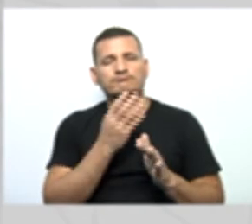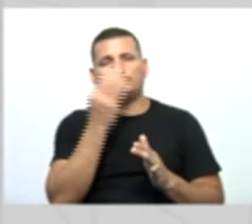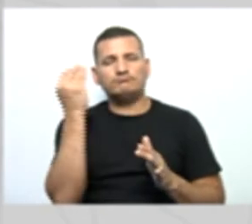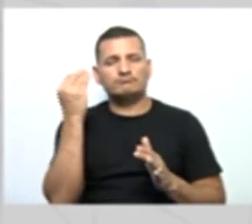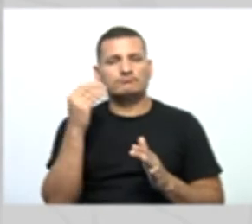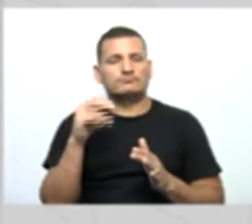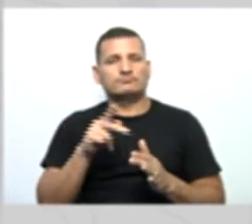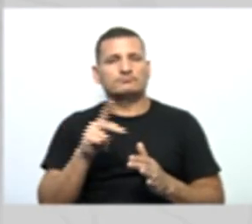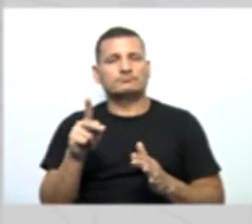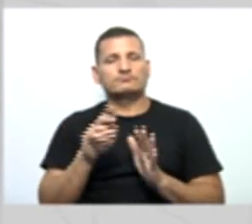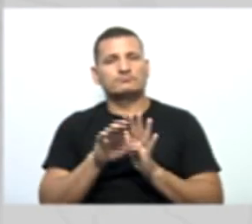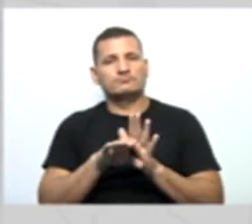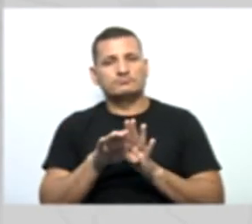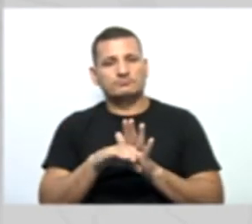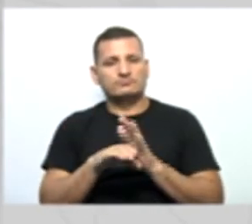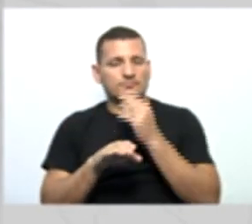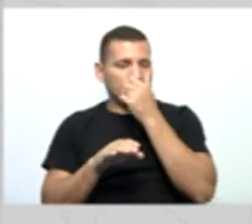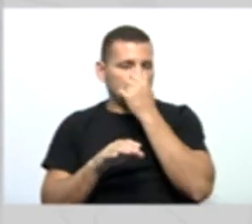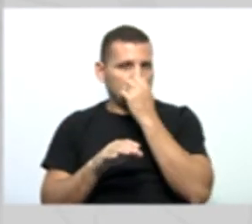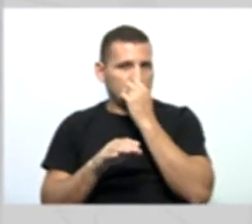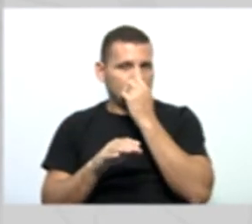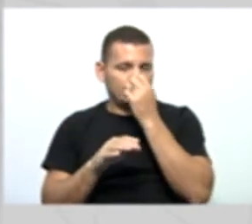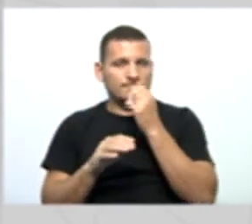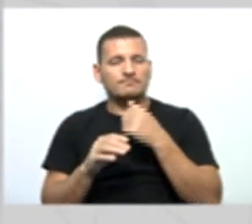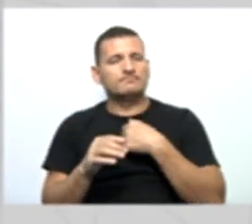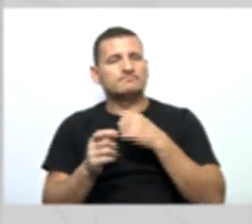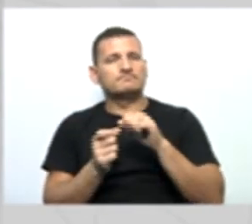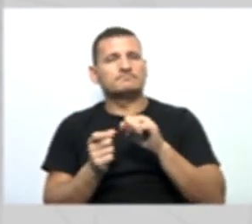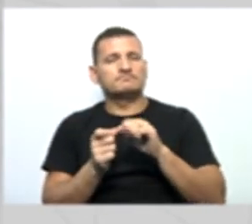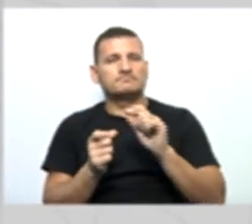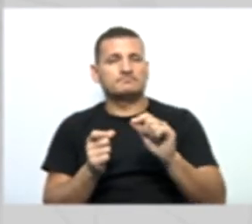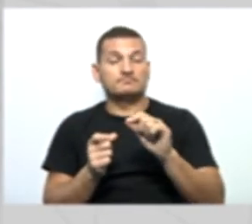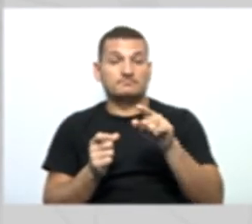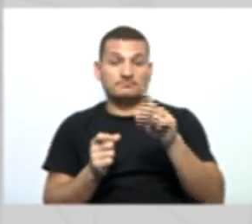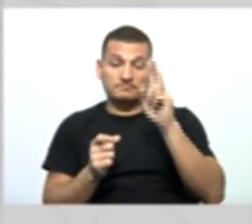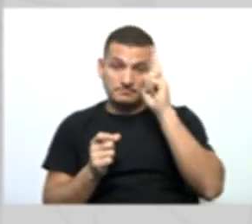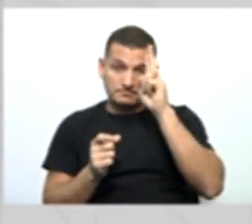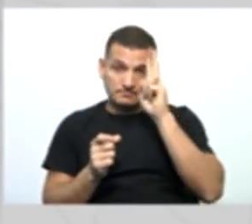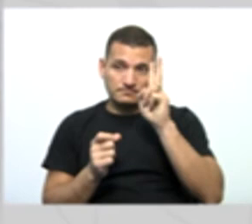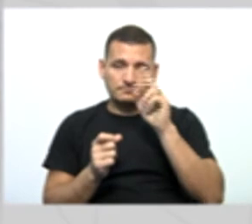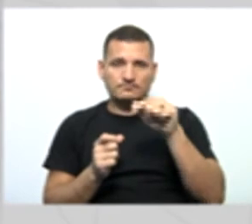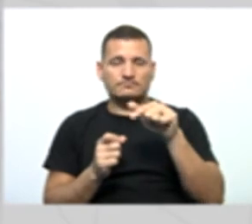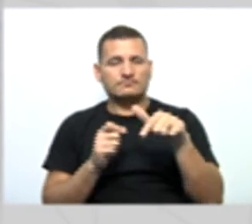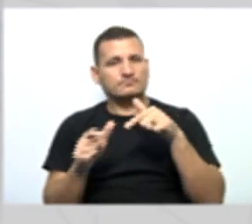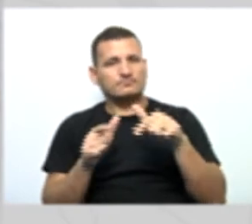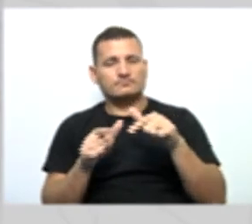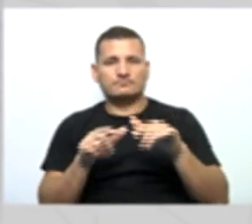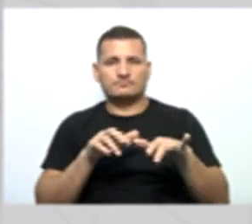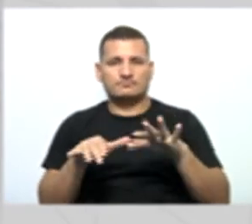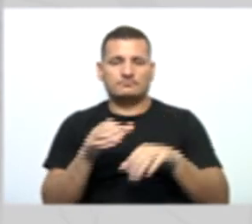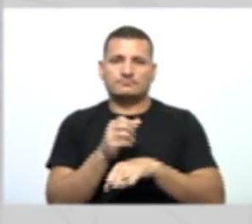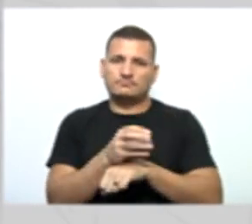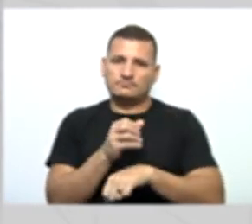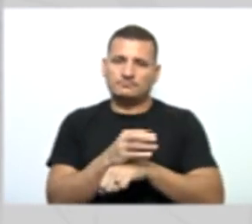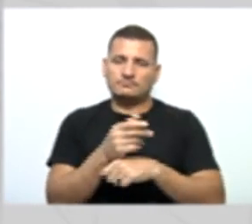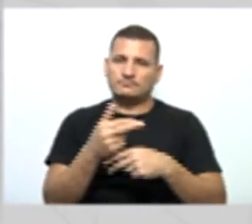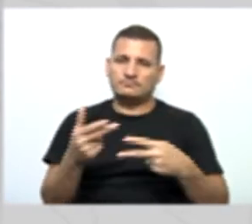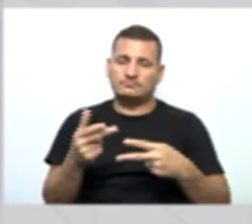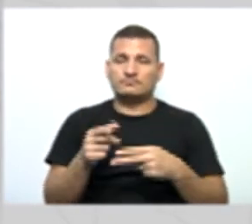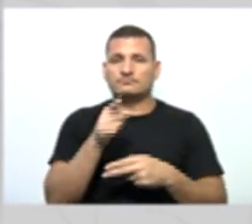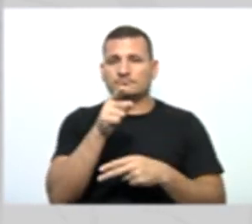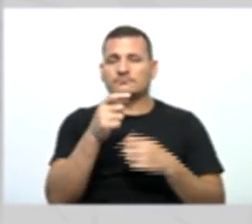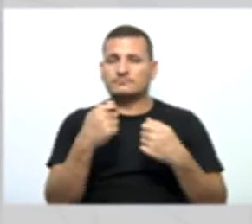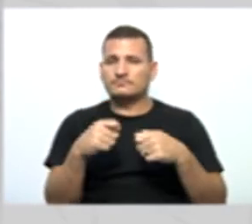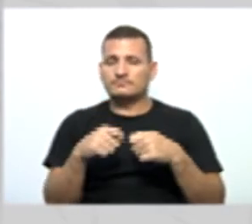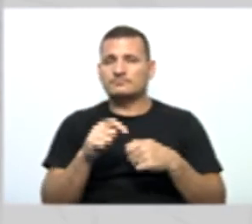desse conceito. O que eu vou fazer? Lembra, quando você vai trabalhar na programação orientada a objetos, você